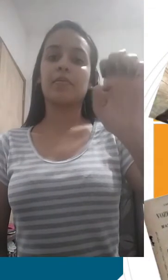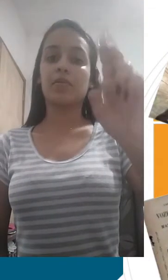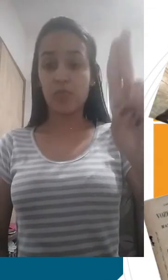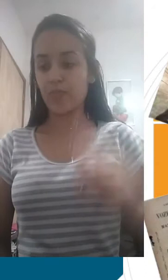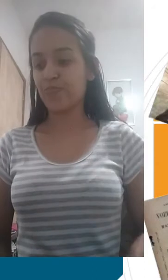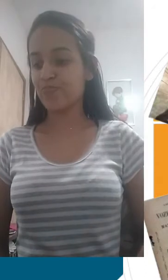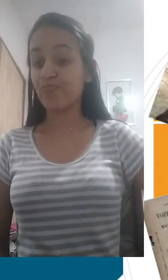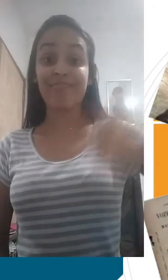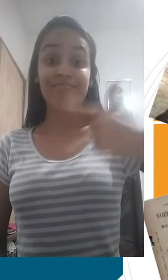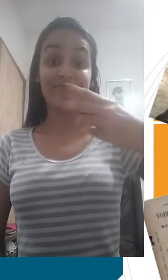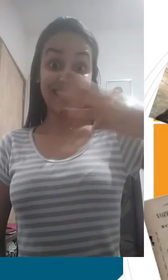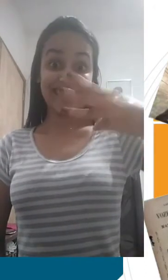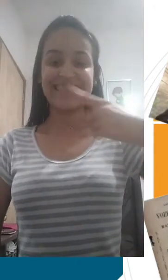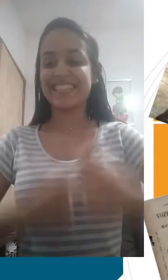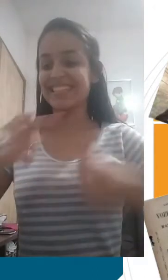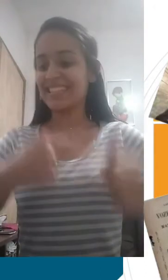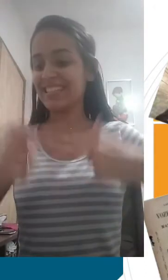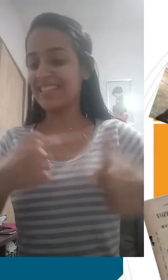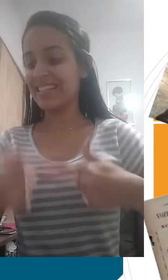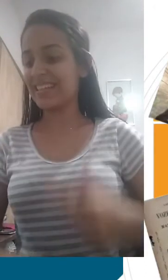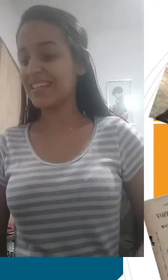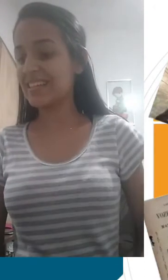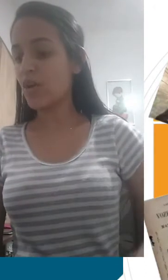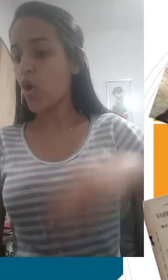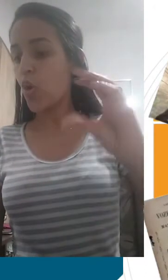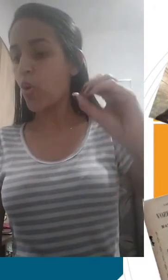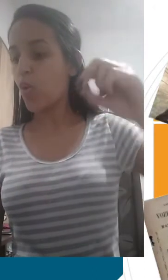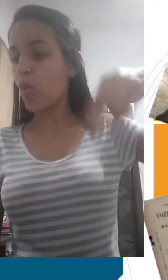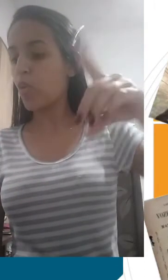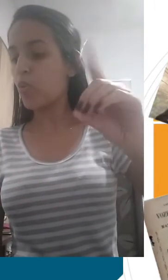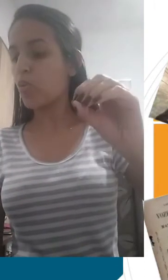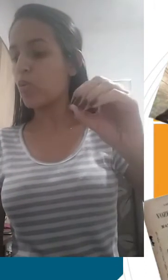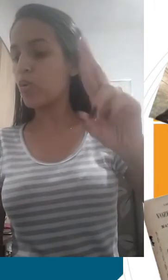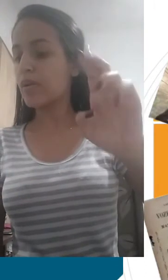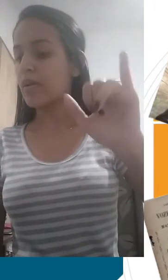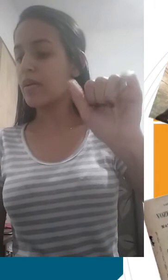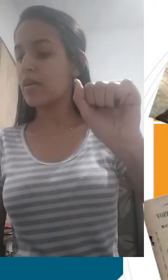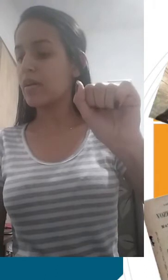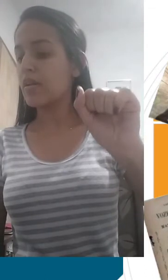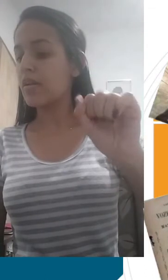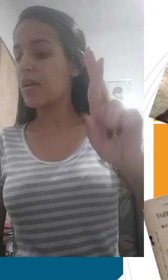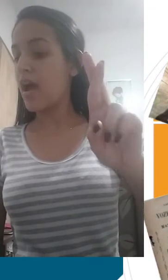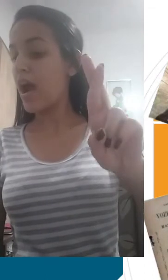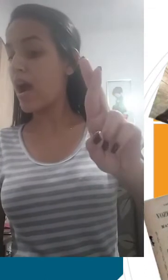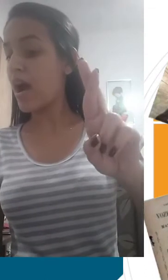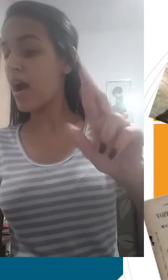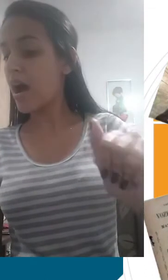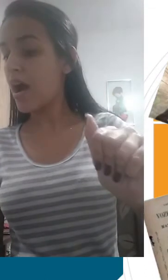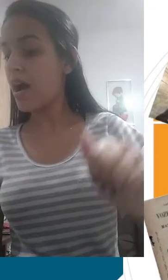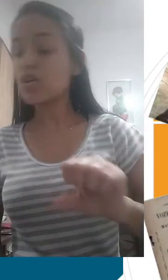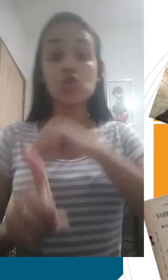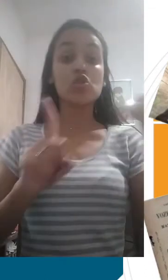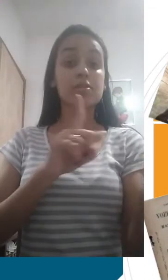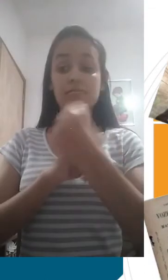é conhecida como aquela que aborda temas de cunho social. Nesse sentido, a obra de Castro Alves